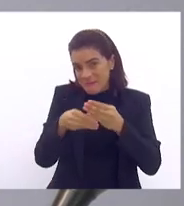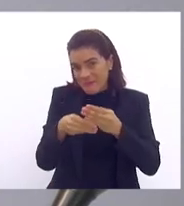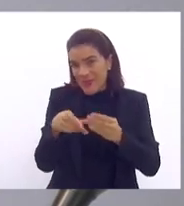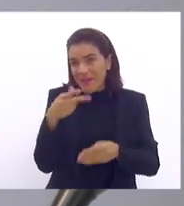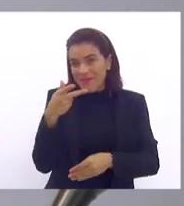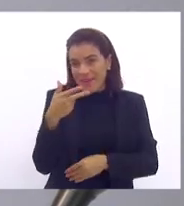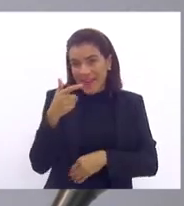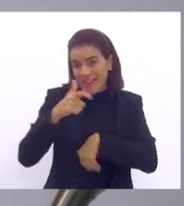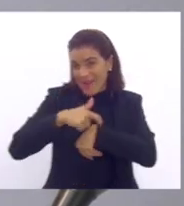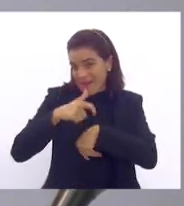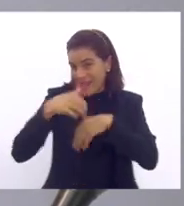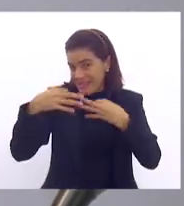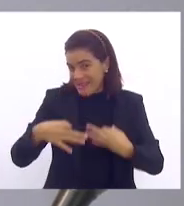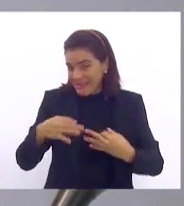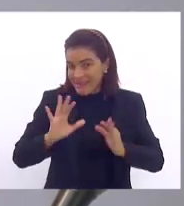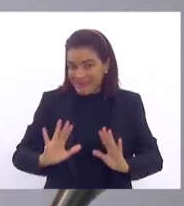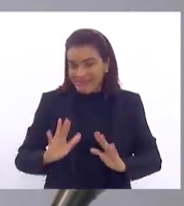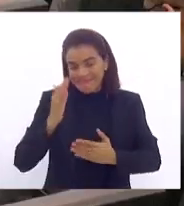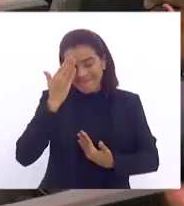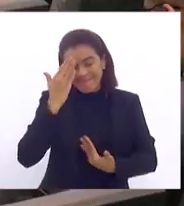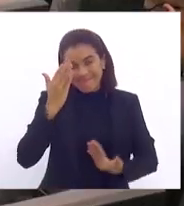ia falar na hora certa